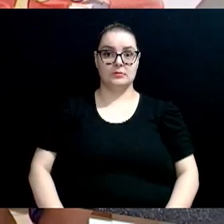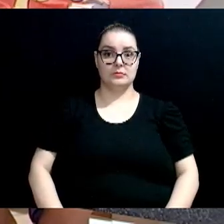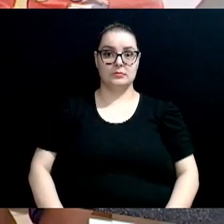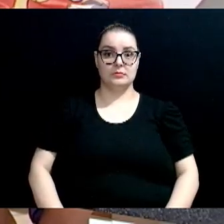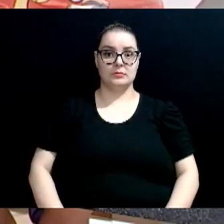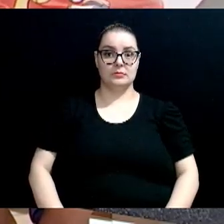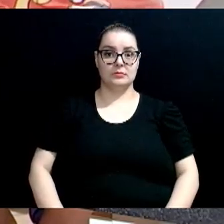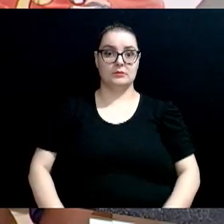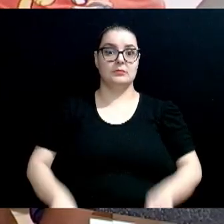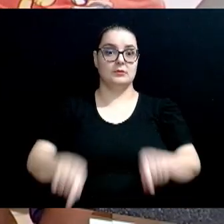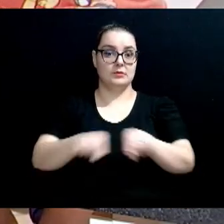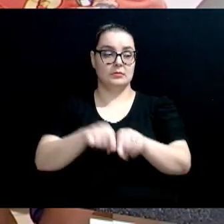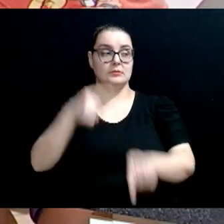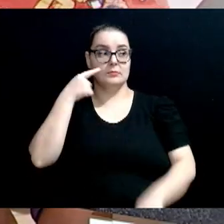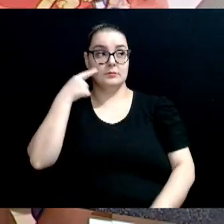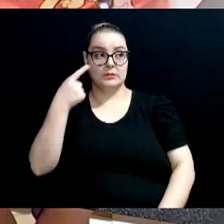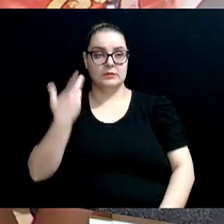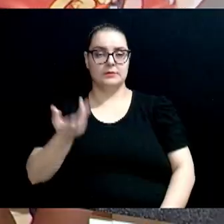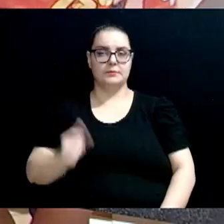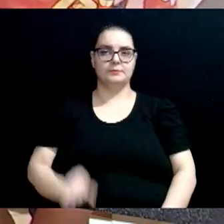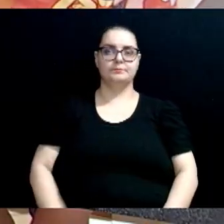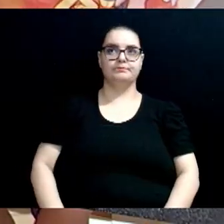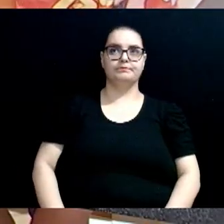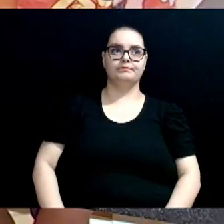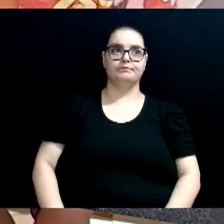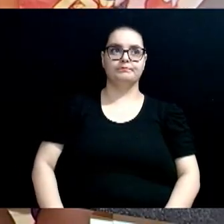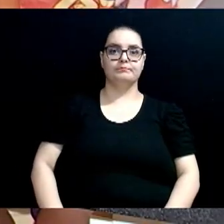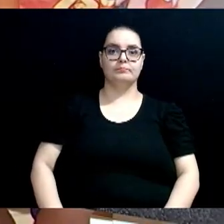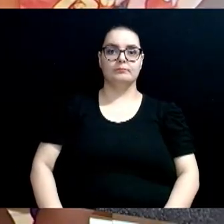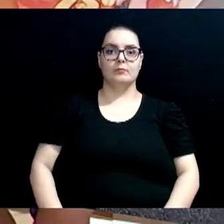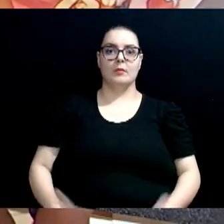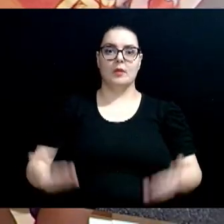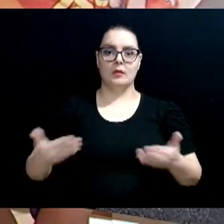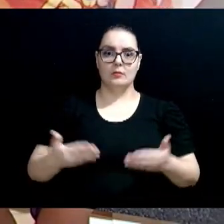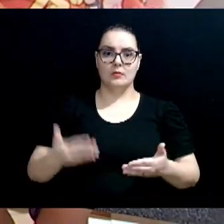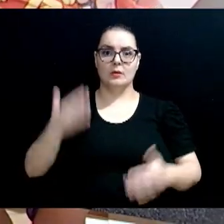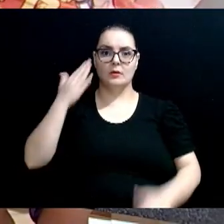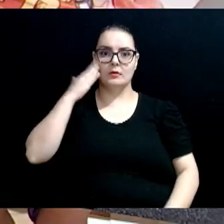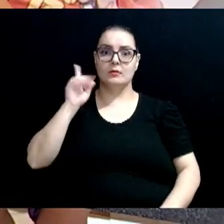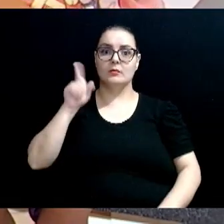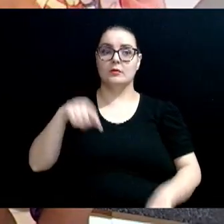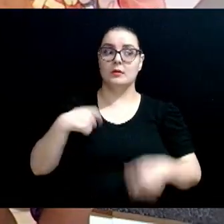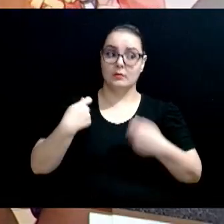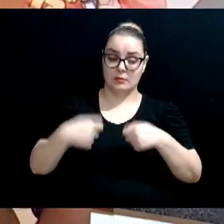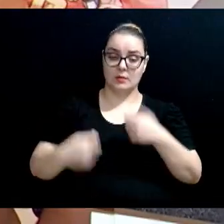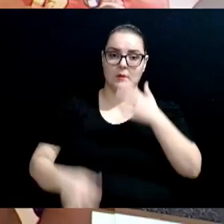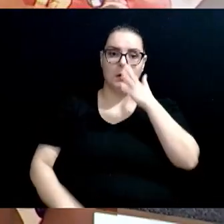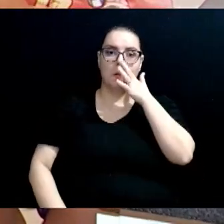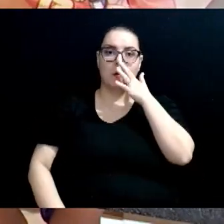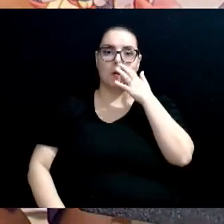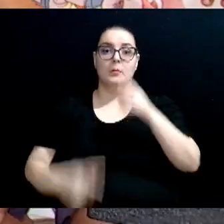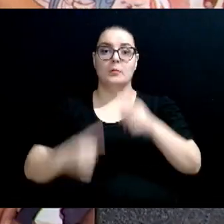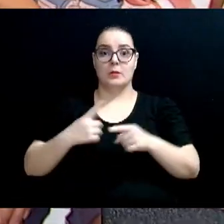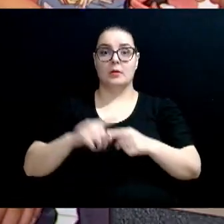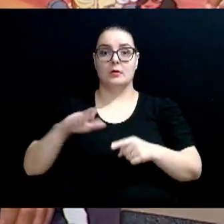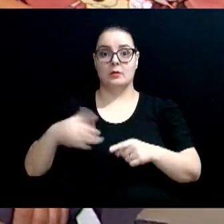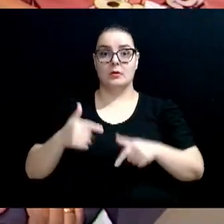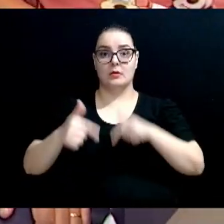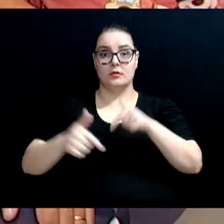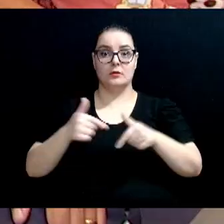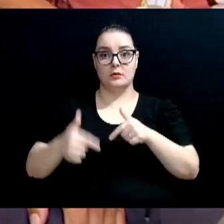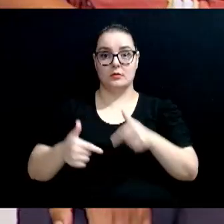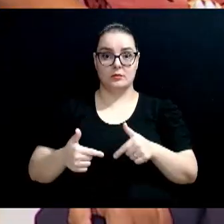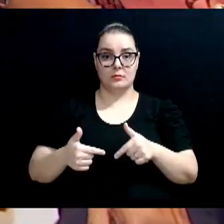também pensei assim, mas hoje eu entendo que ele é necessário, porque quando a gente começa a trabalhar para